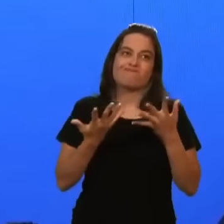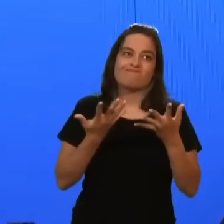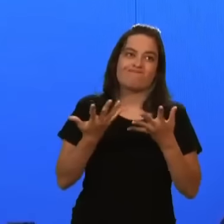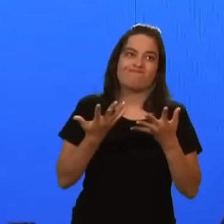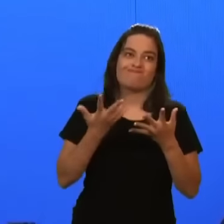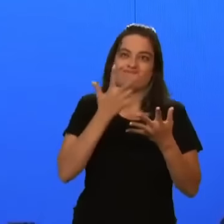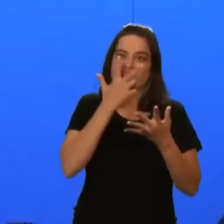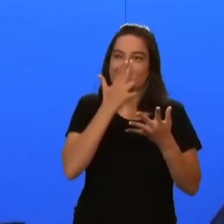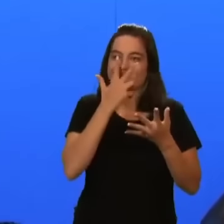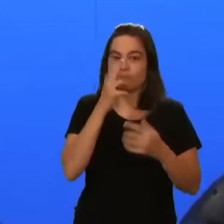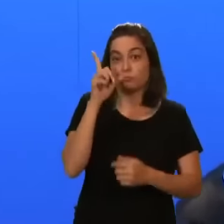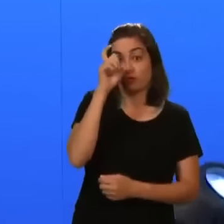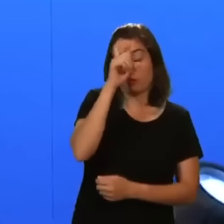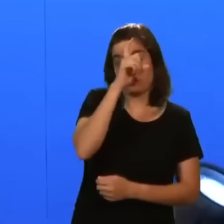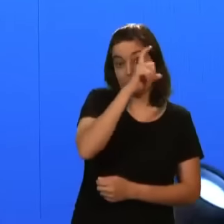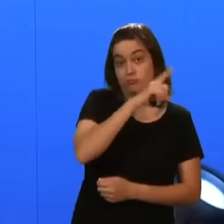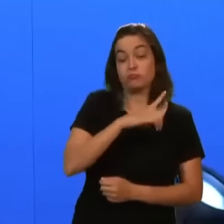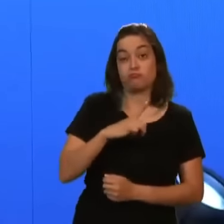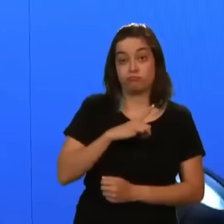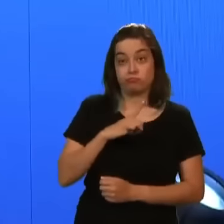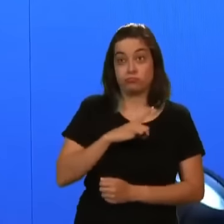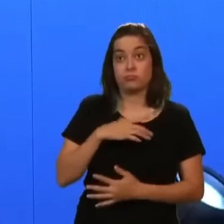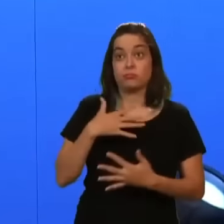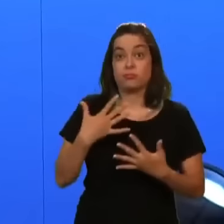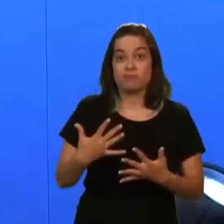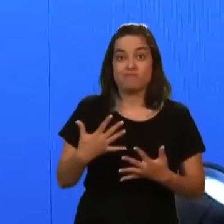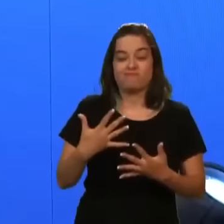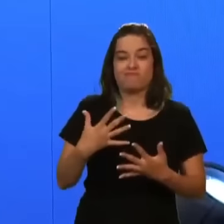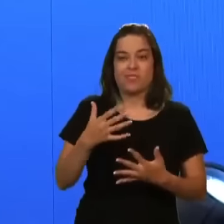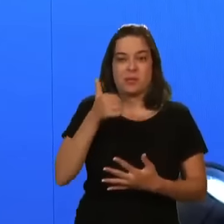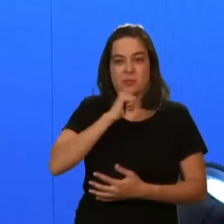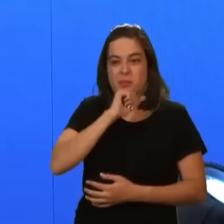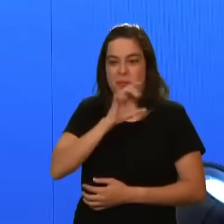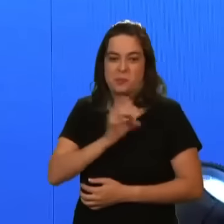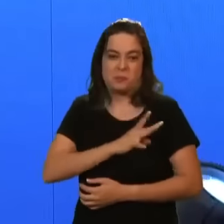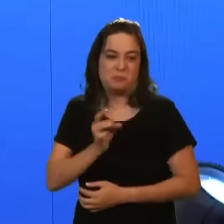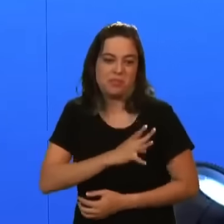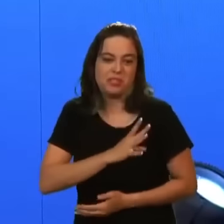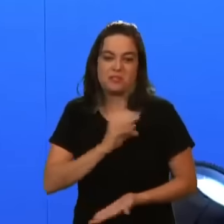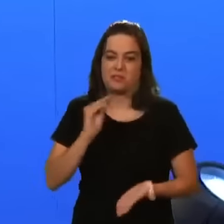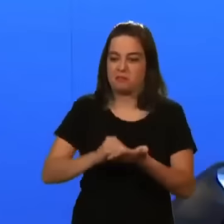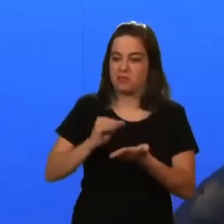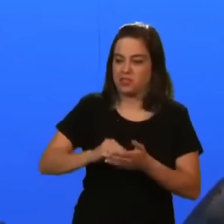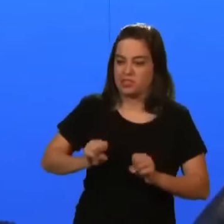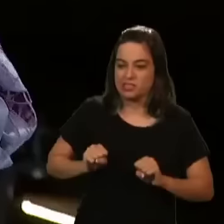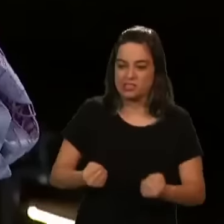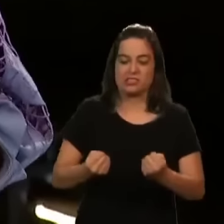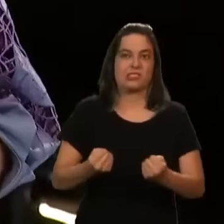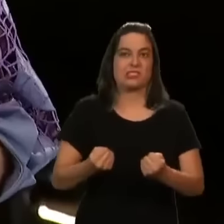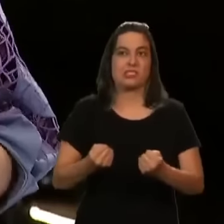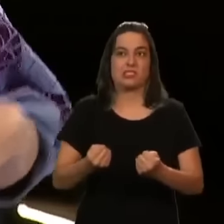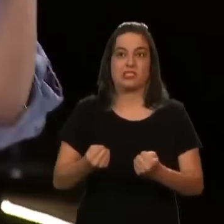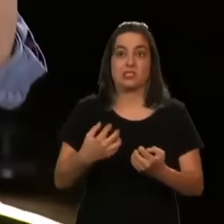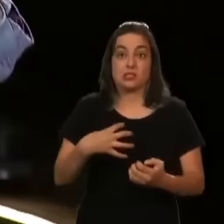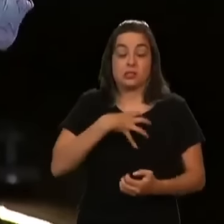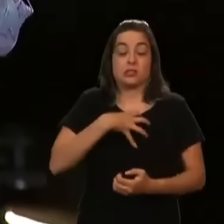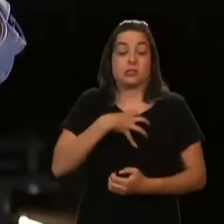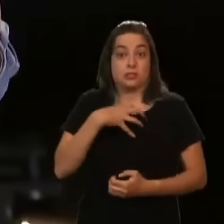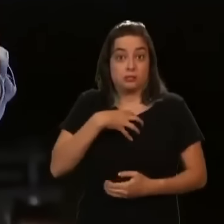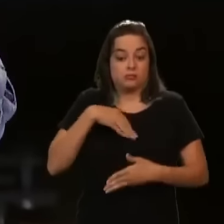circunstâncias que foram difíceis. E ela transmitiu medo, transmitiu insegurança, né? Desde o ventre, o